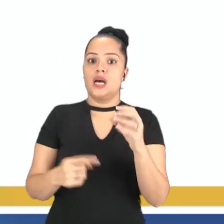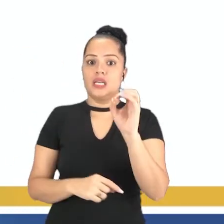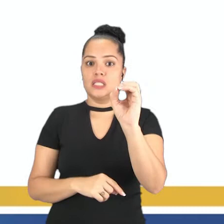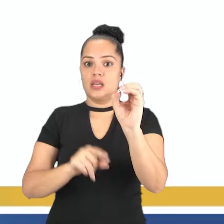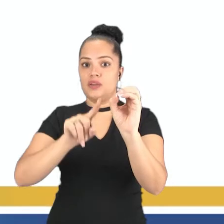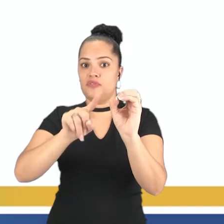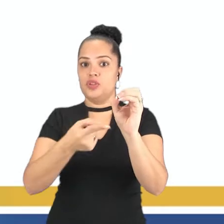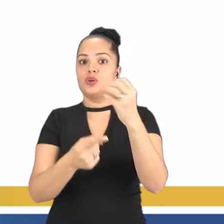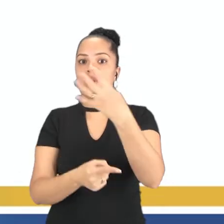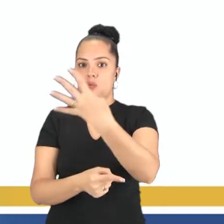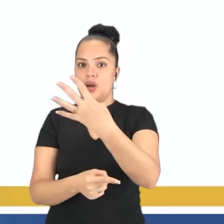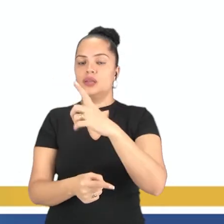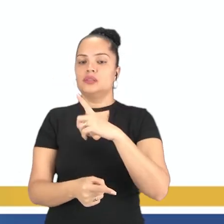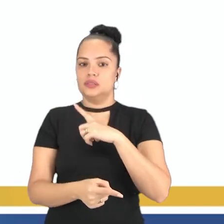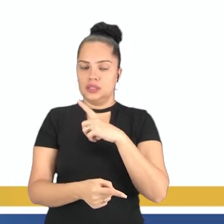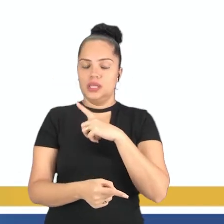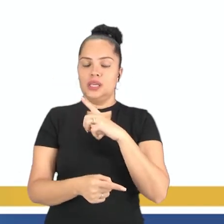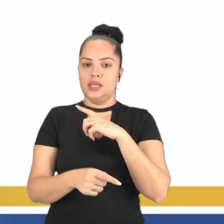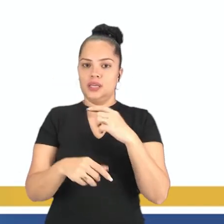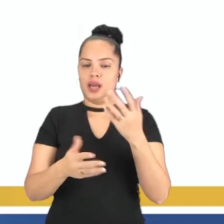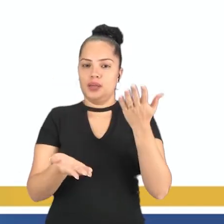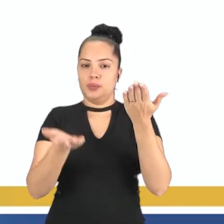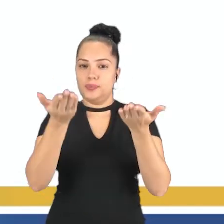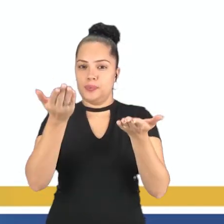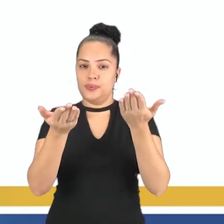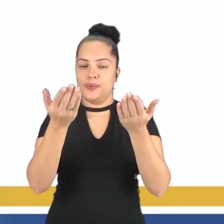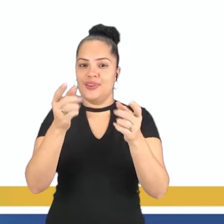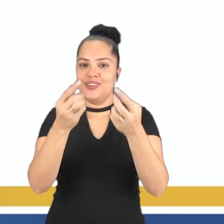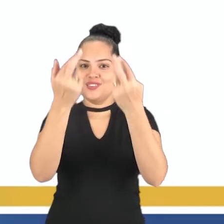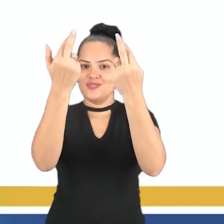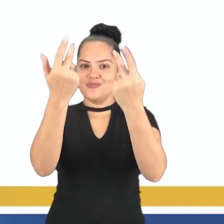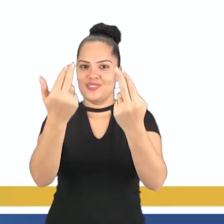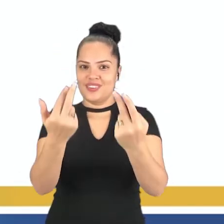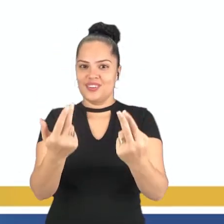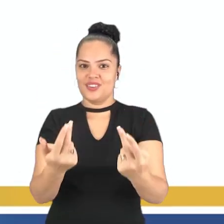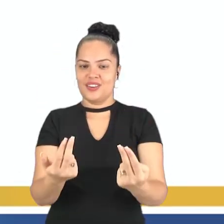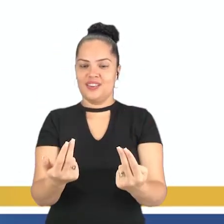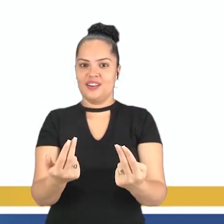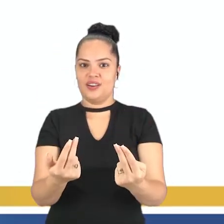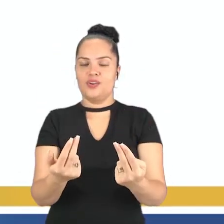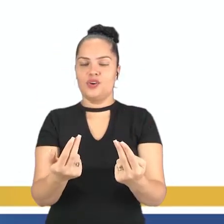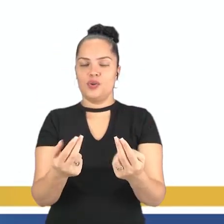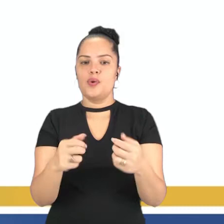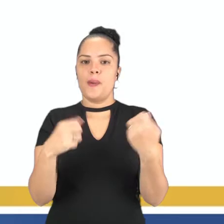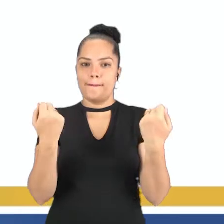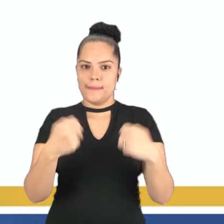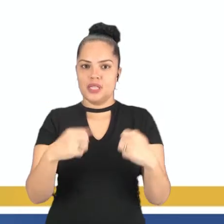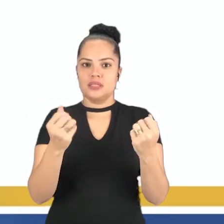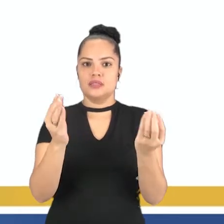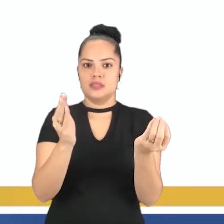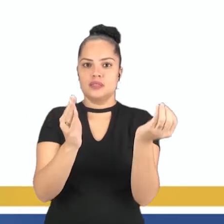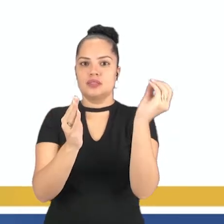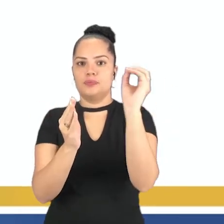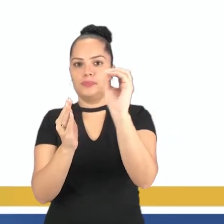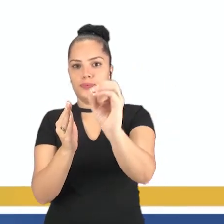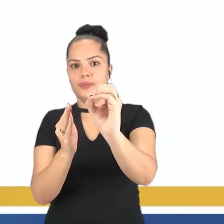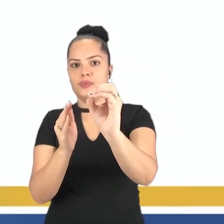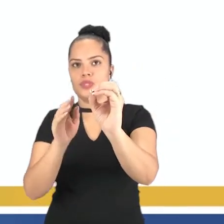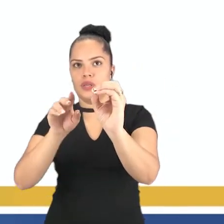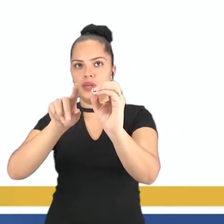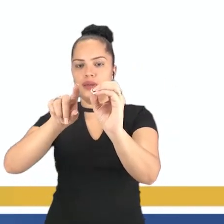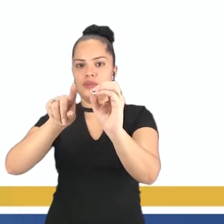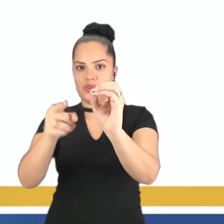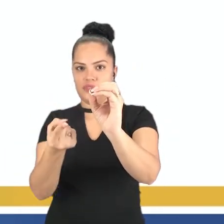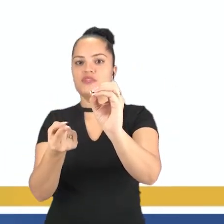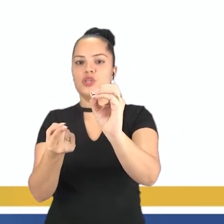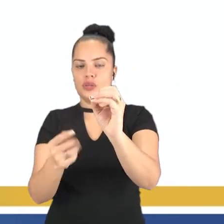gente igualar, ficar uma balança perfeita, nós vamos colocar um 0 e uma vírgula do lado do 4. Então, vai